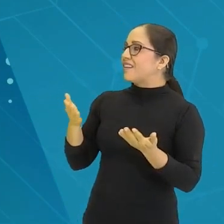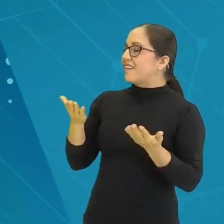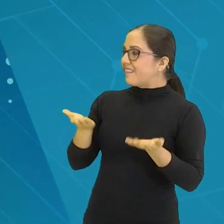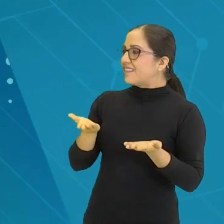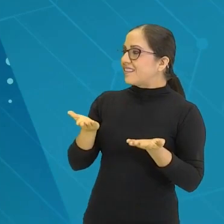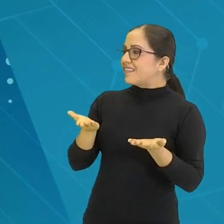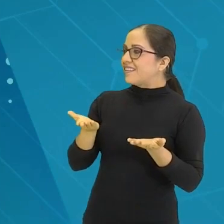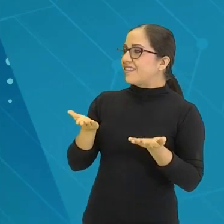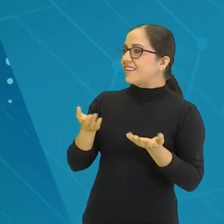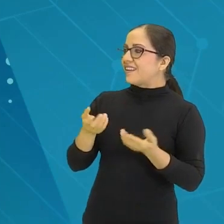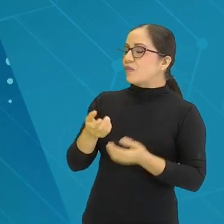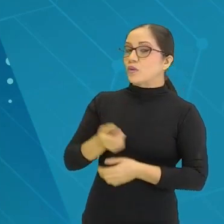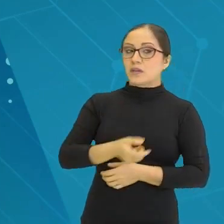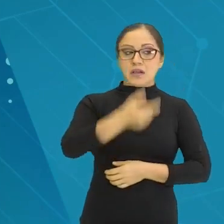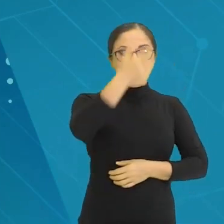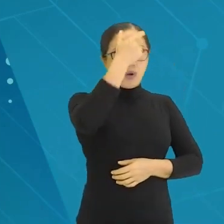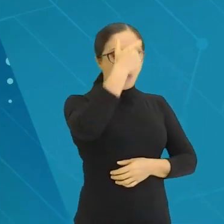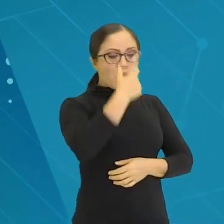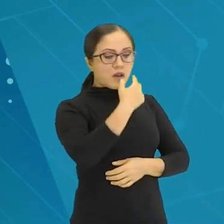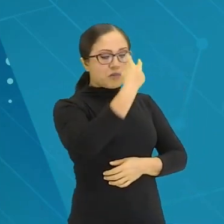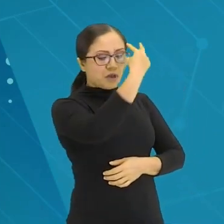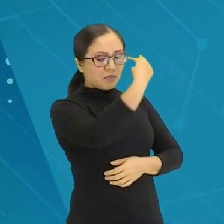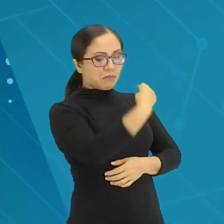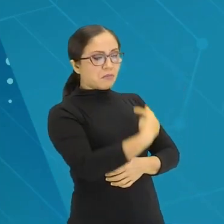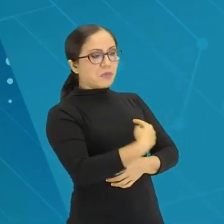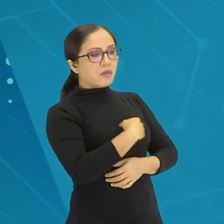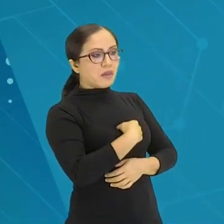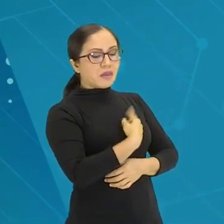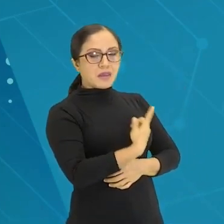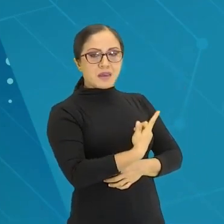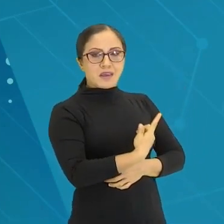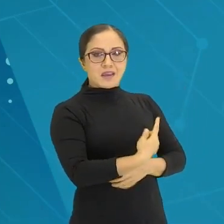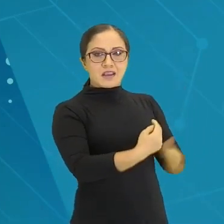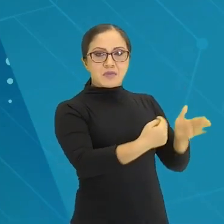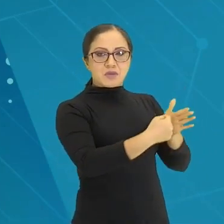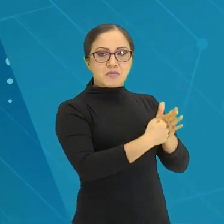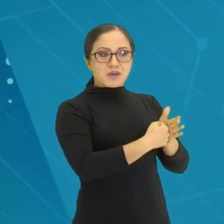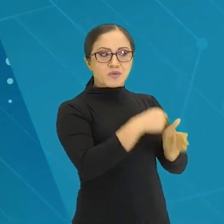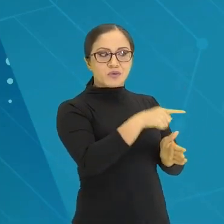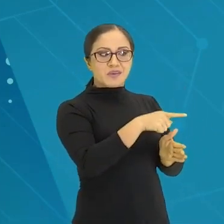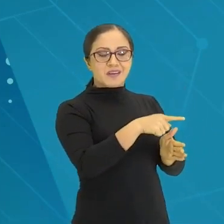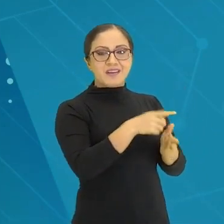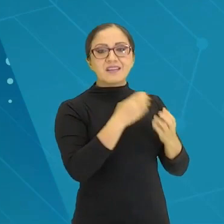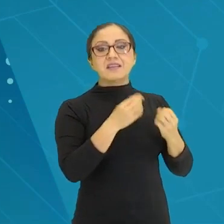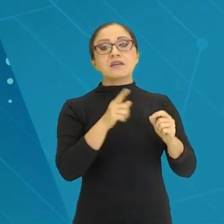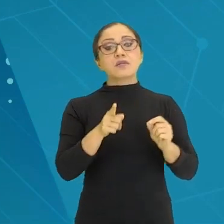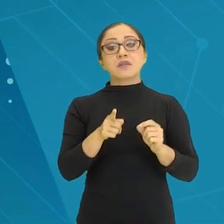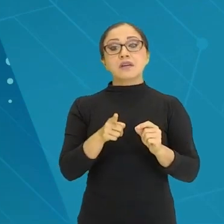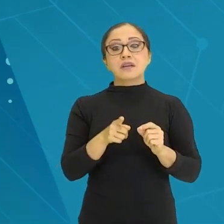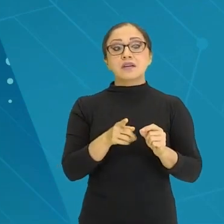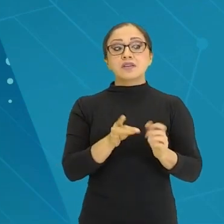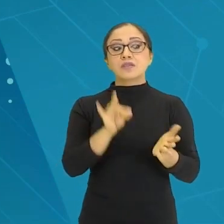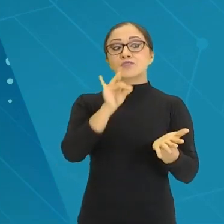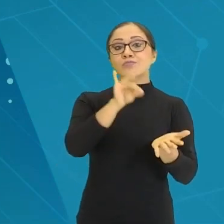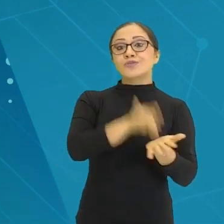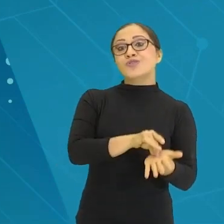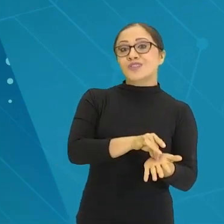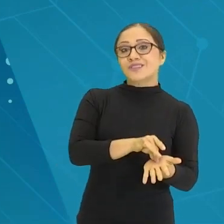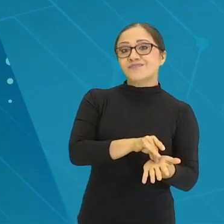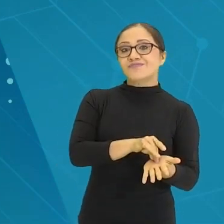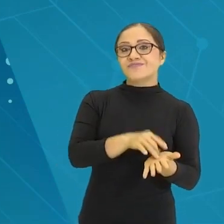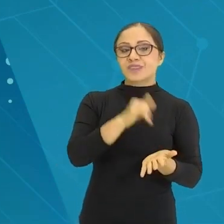E quando ele olha para mim, quando ele me pergunta, é assim, é assado? Ele está querendo, muitas vezes, uma validação para aquilo que ele pensa.